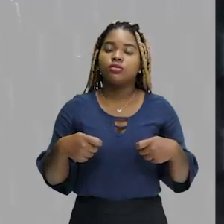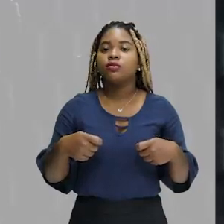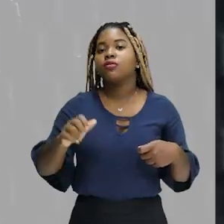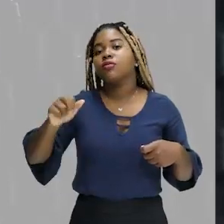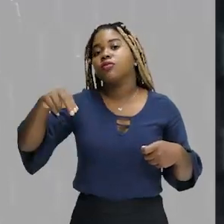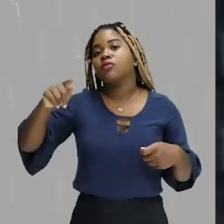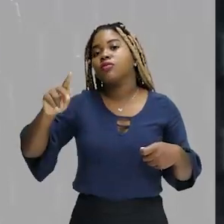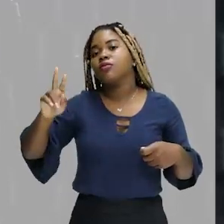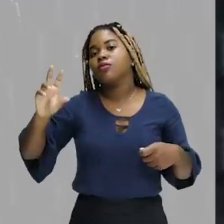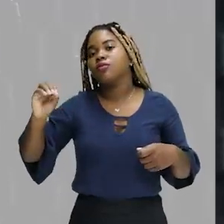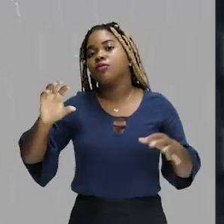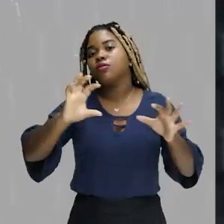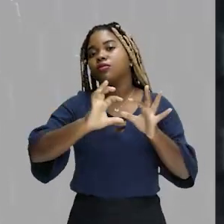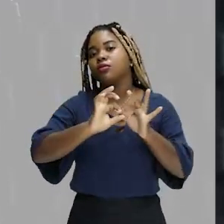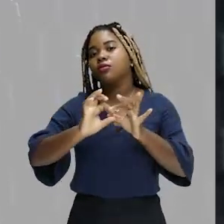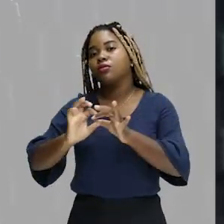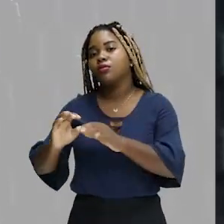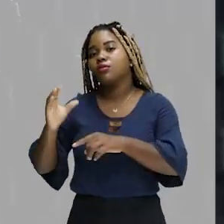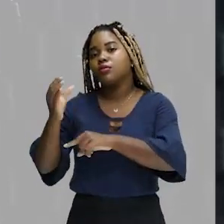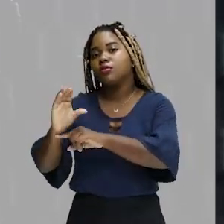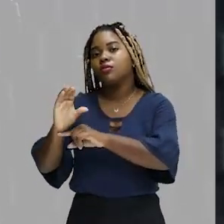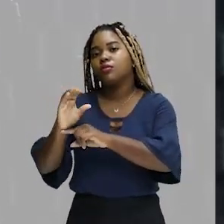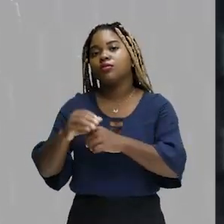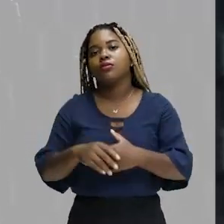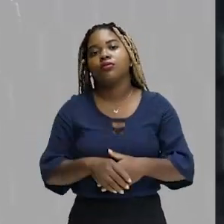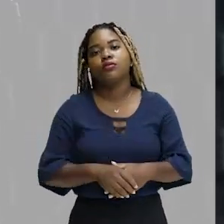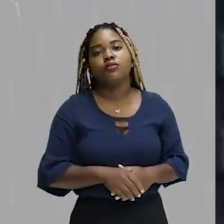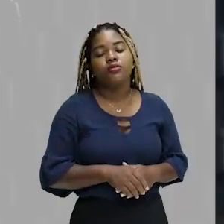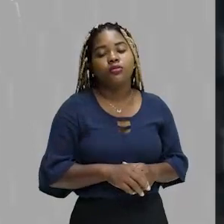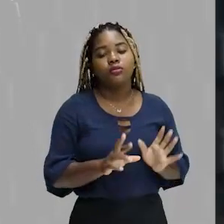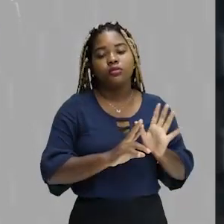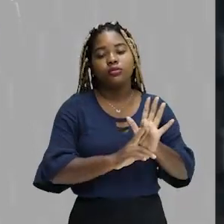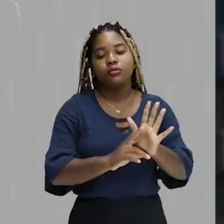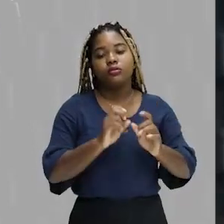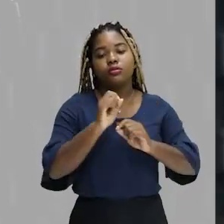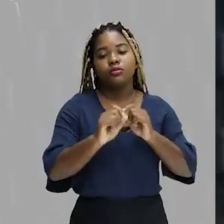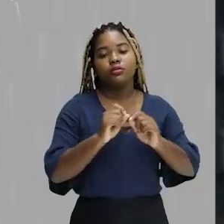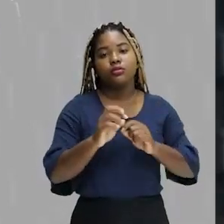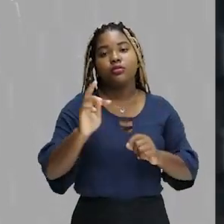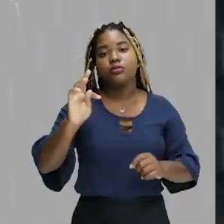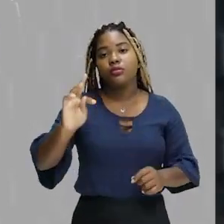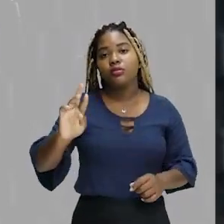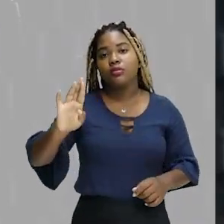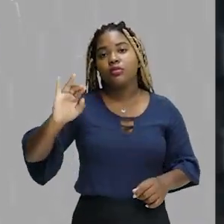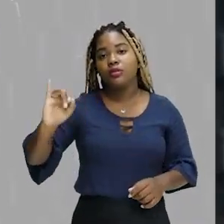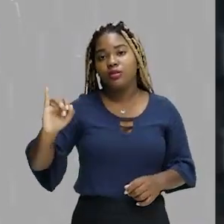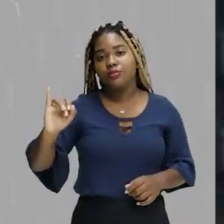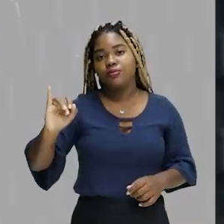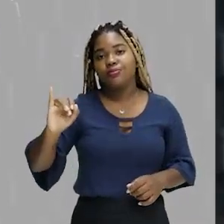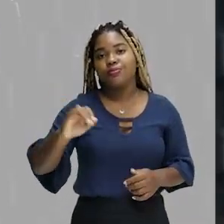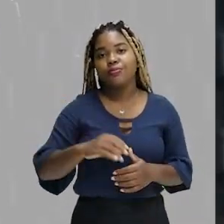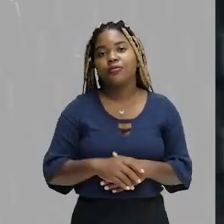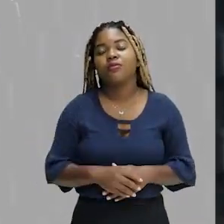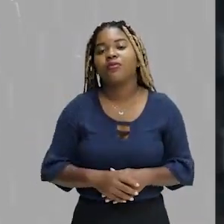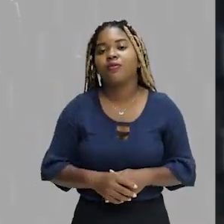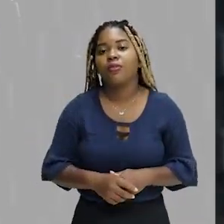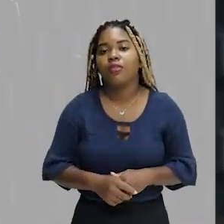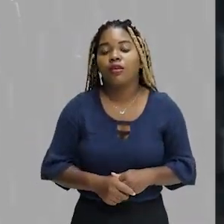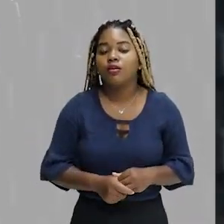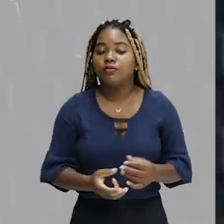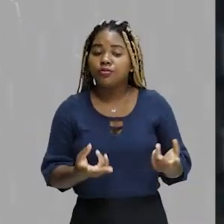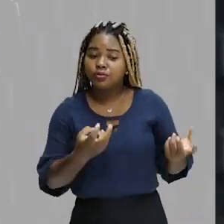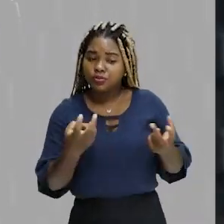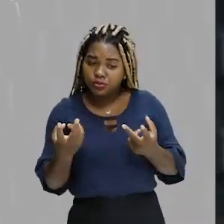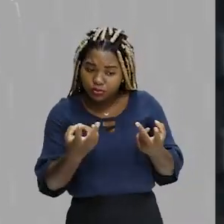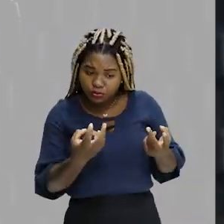carbono, certo? Com isso, a gente vai ter uma representação tridimensional. E aí, quando a gente observa,